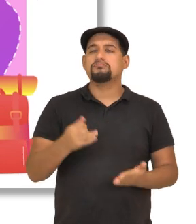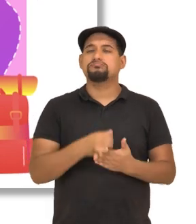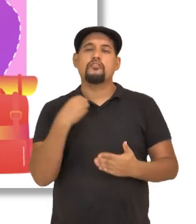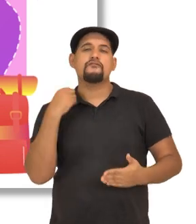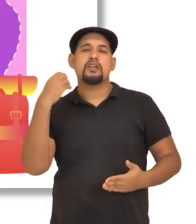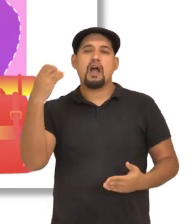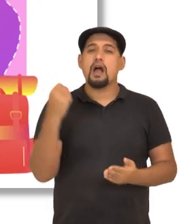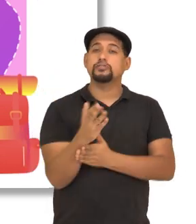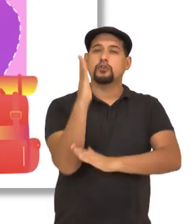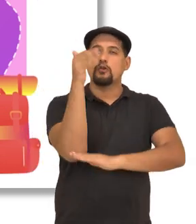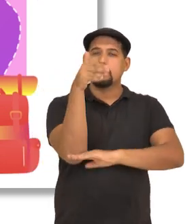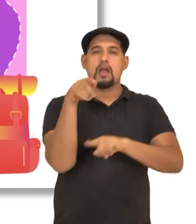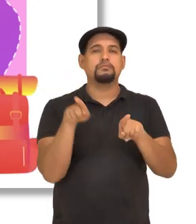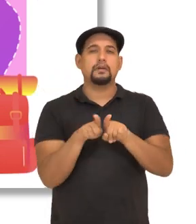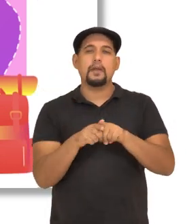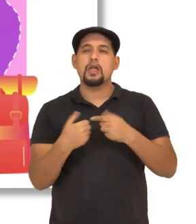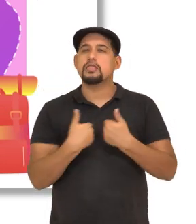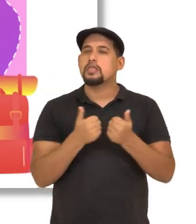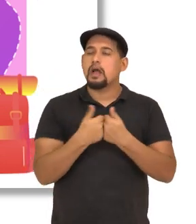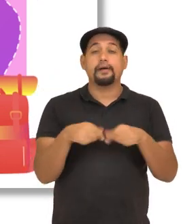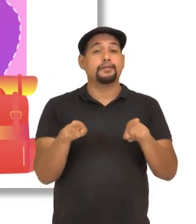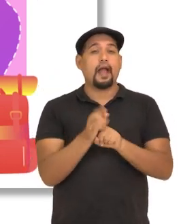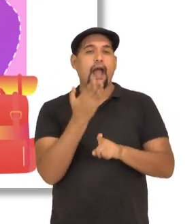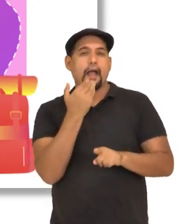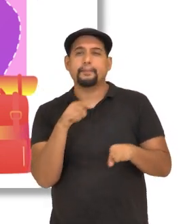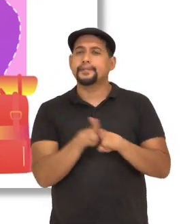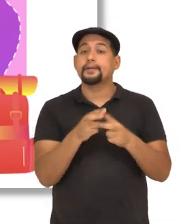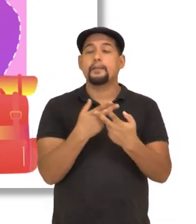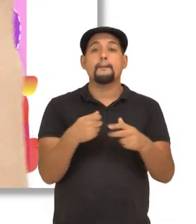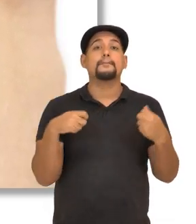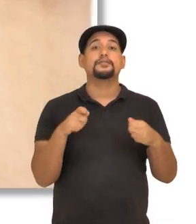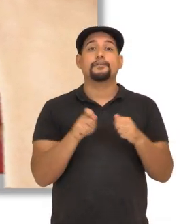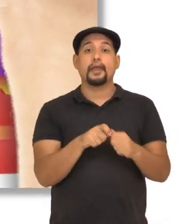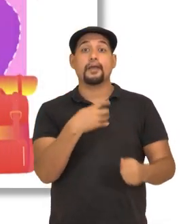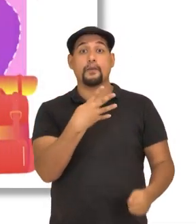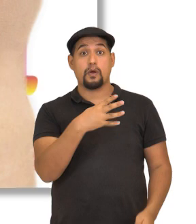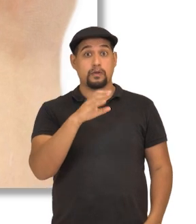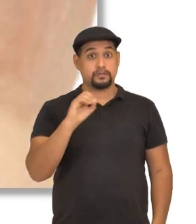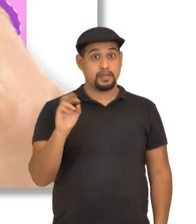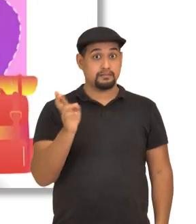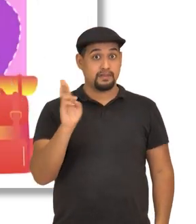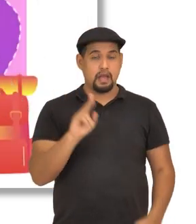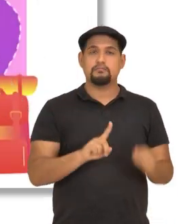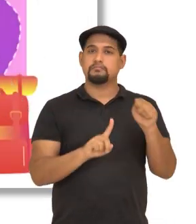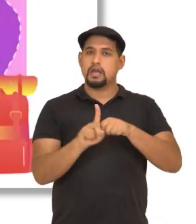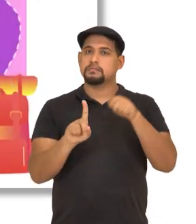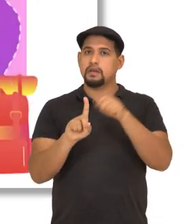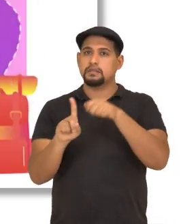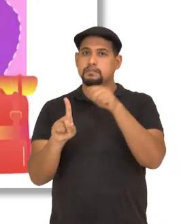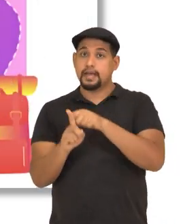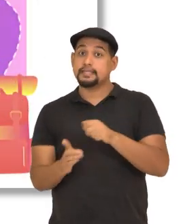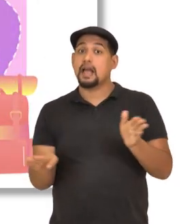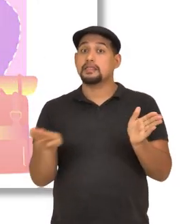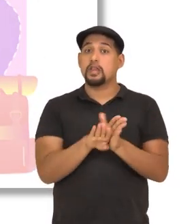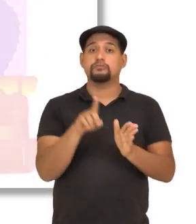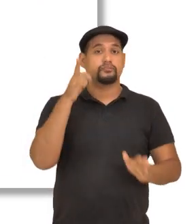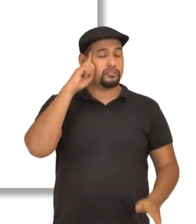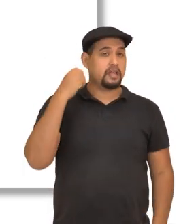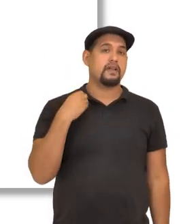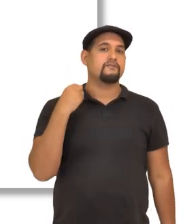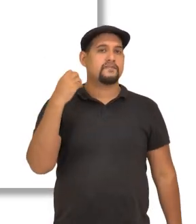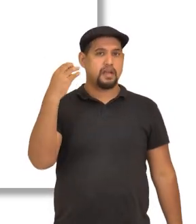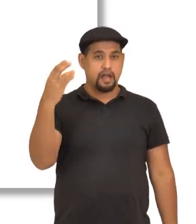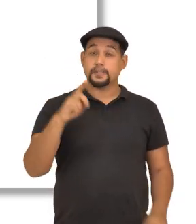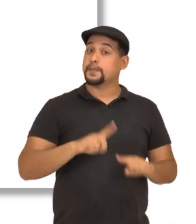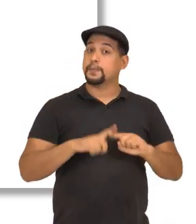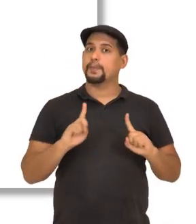hospedagem, transporte e alimentação, a família de Paula teria que poupar R$ 400 por mês até a data da viagem.